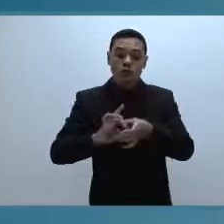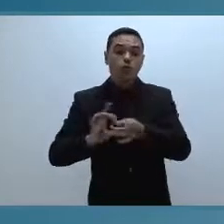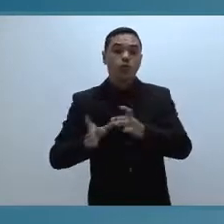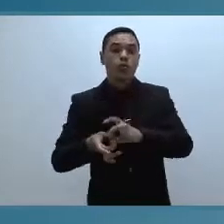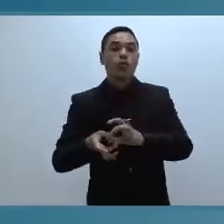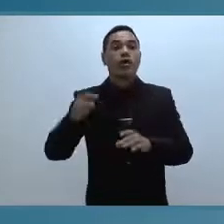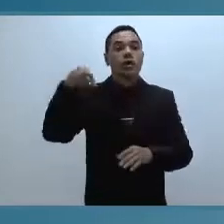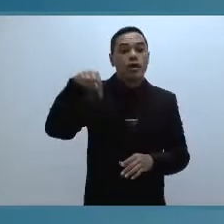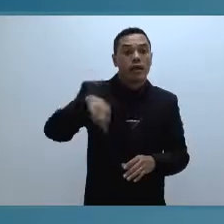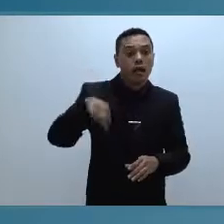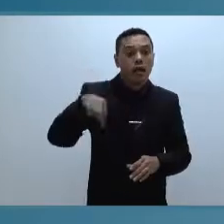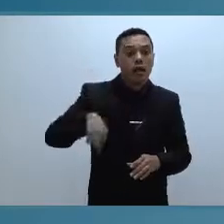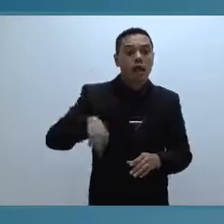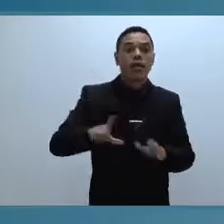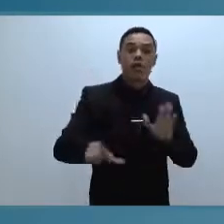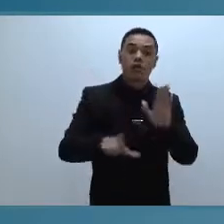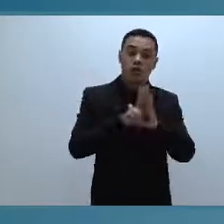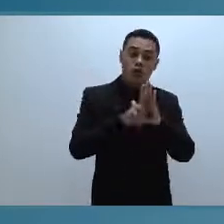atual.